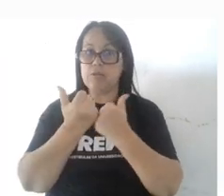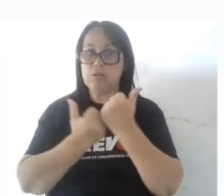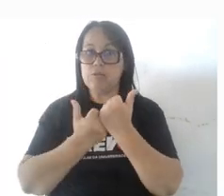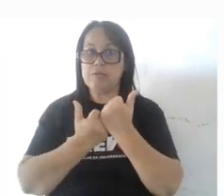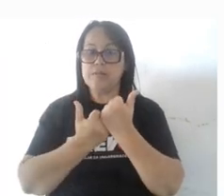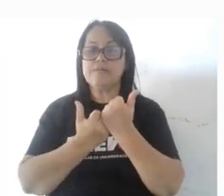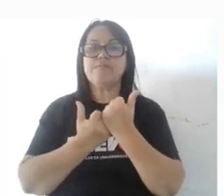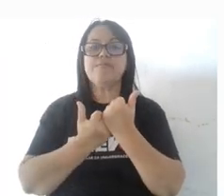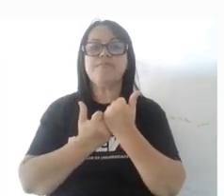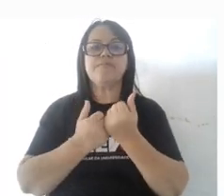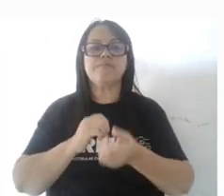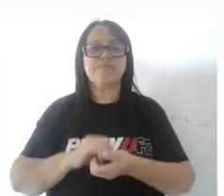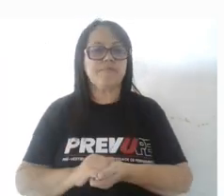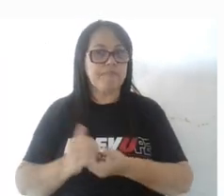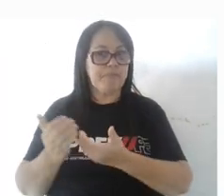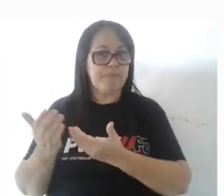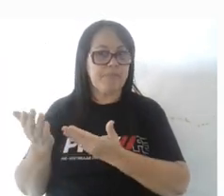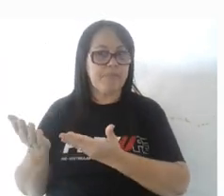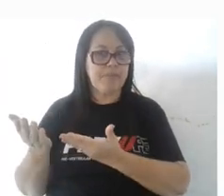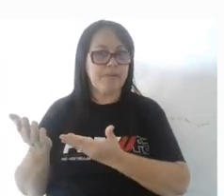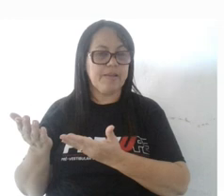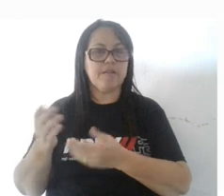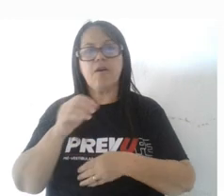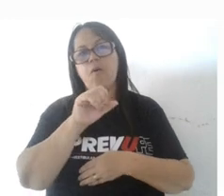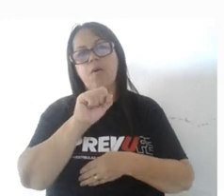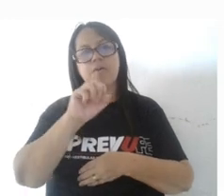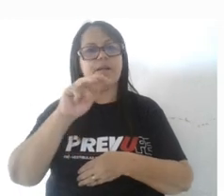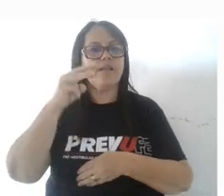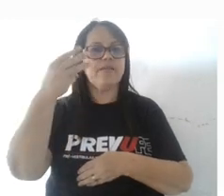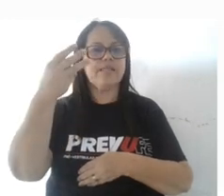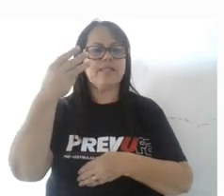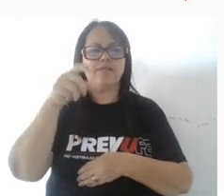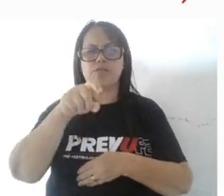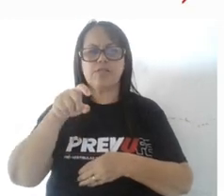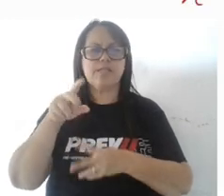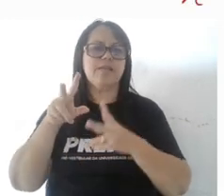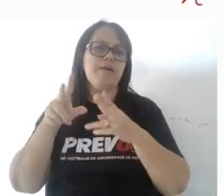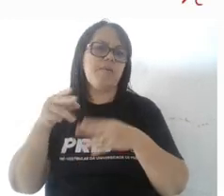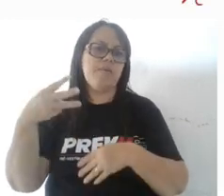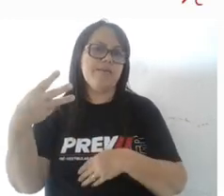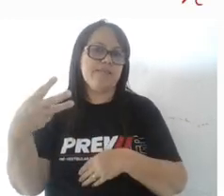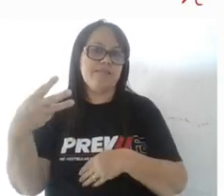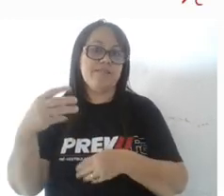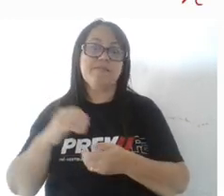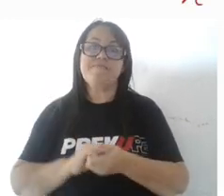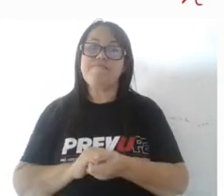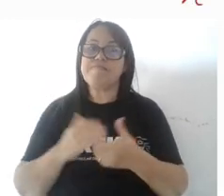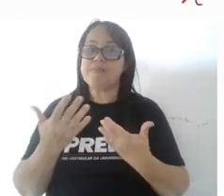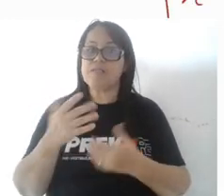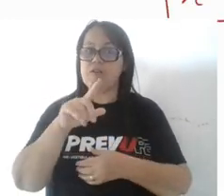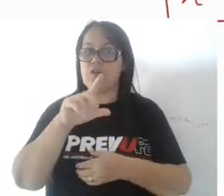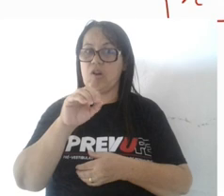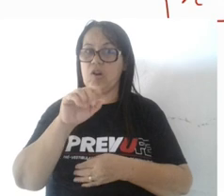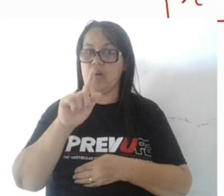substituindo o 8 por 2 elev 3 então x será igual a 3 ou